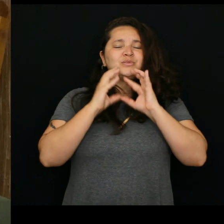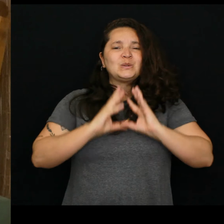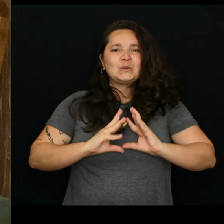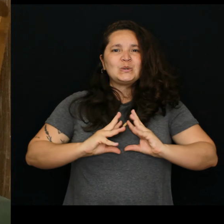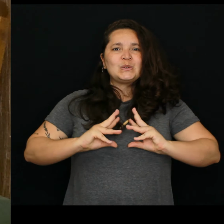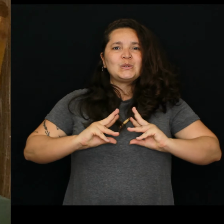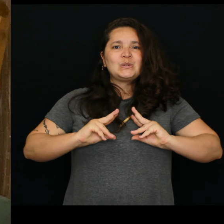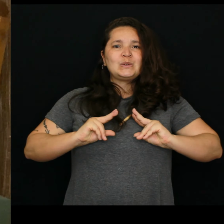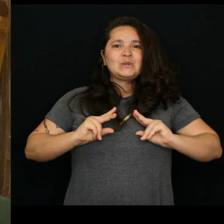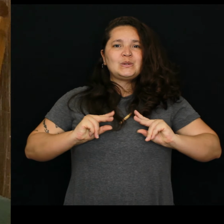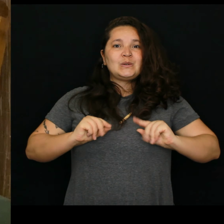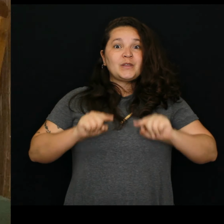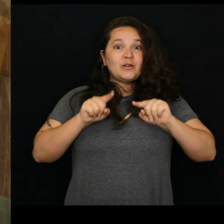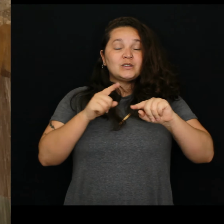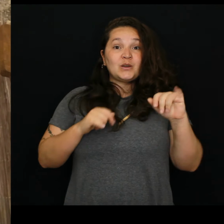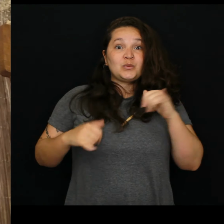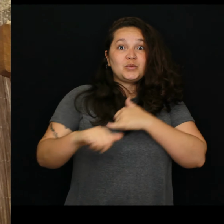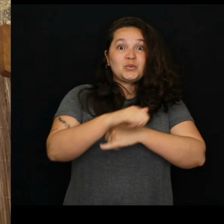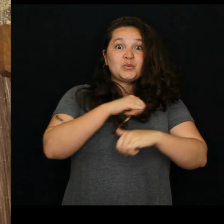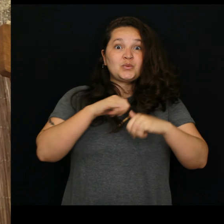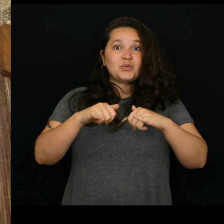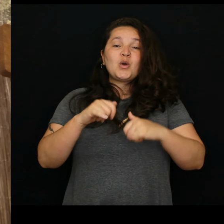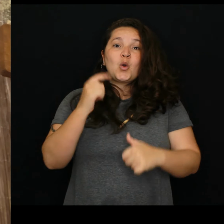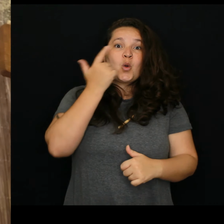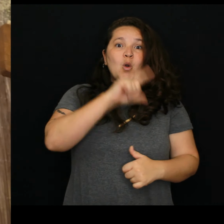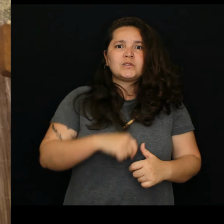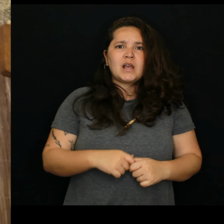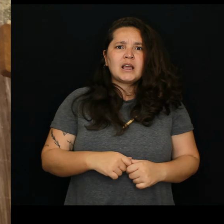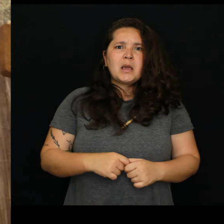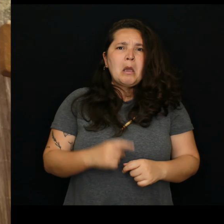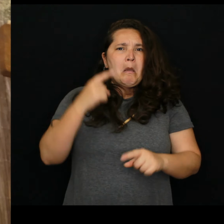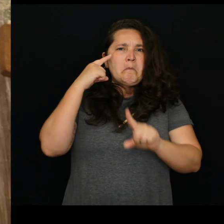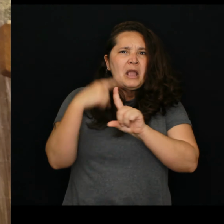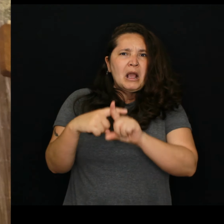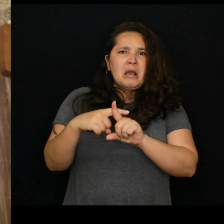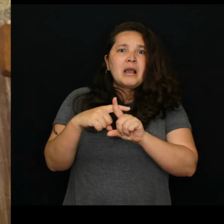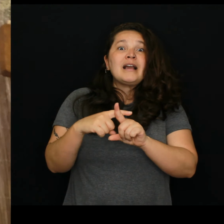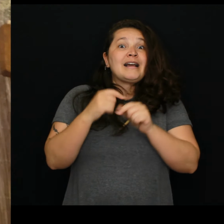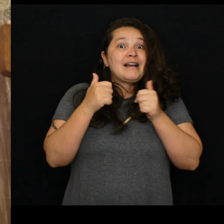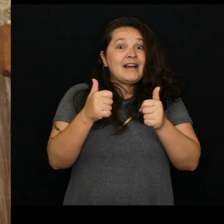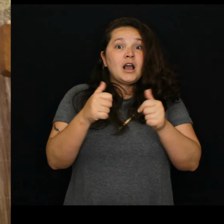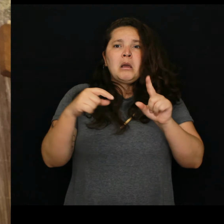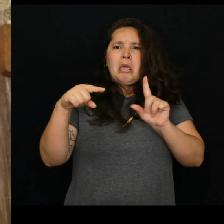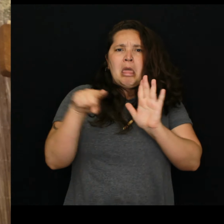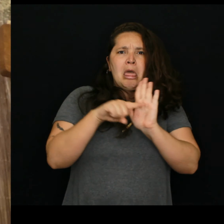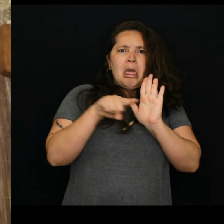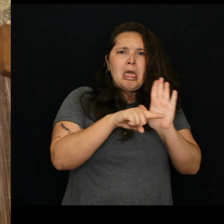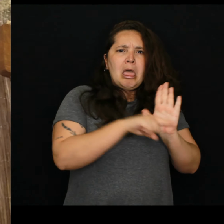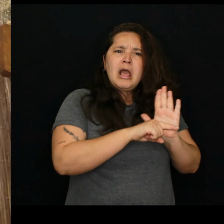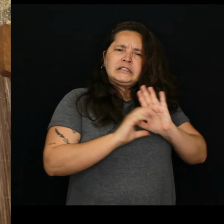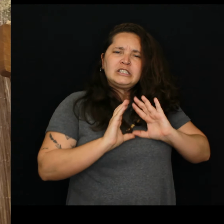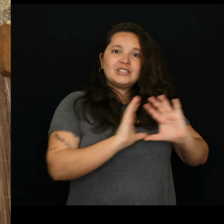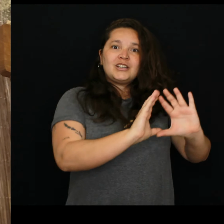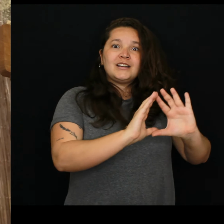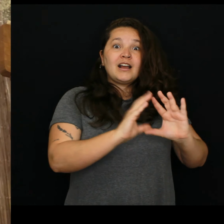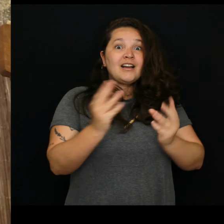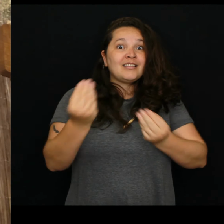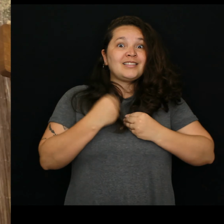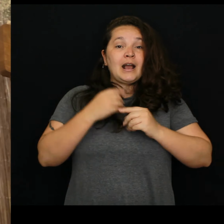eleva sua vibração. Afastando o negativismo, afastando os sentimentos ruins, deixando a alegria